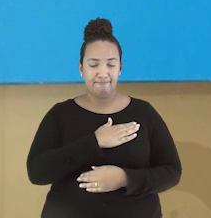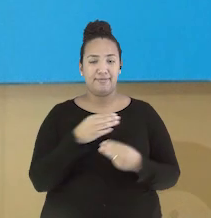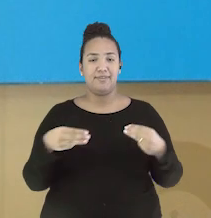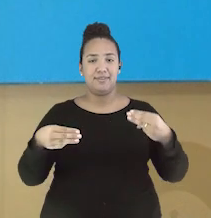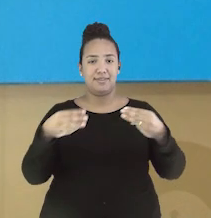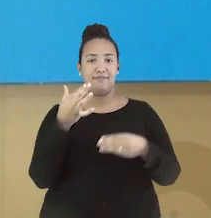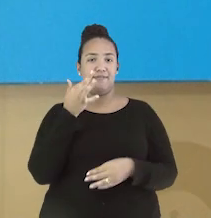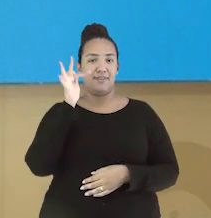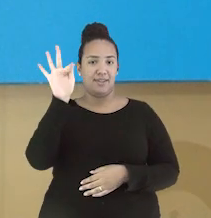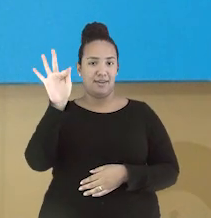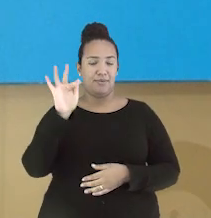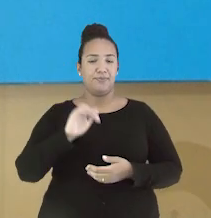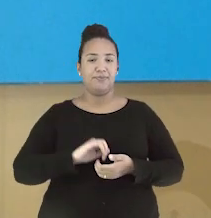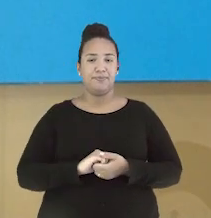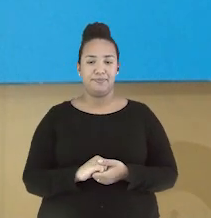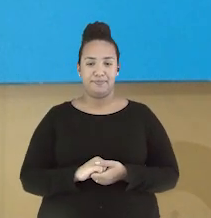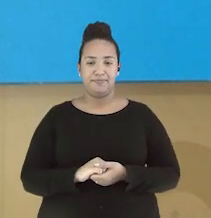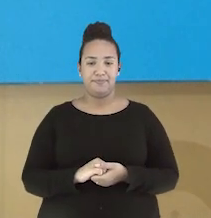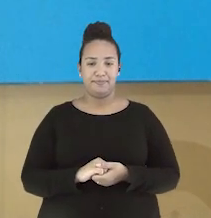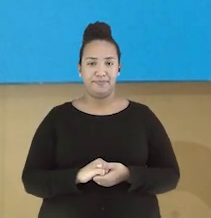Ministério Federal.